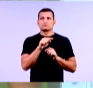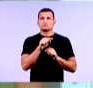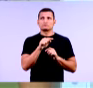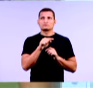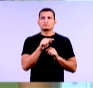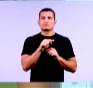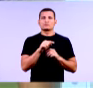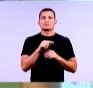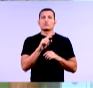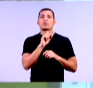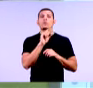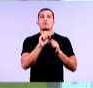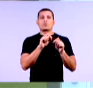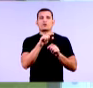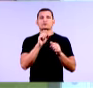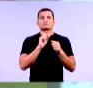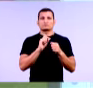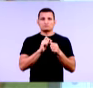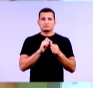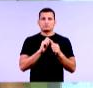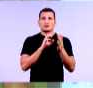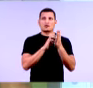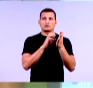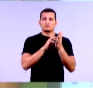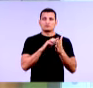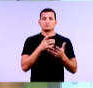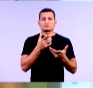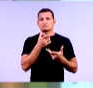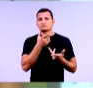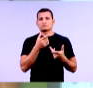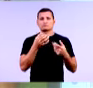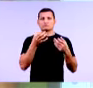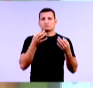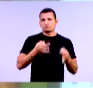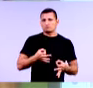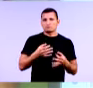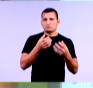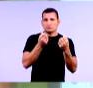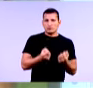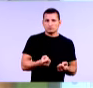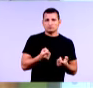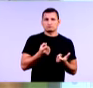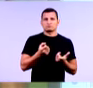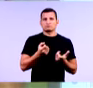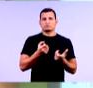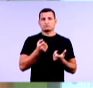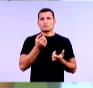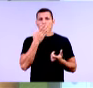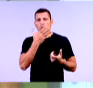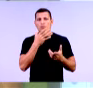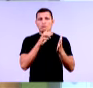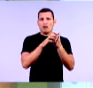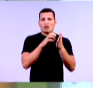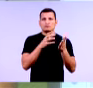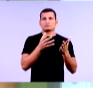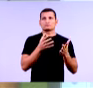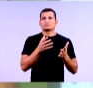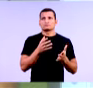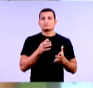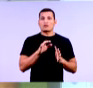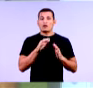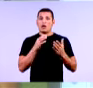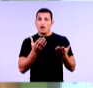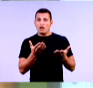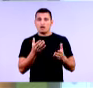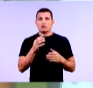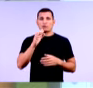e comportamento que ele faz. Característica a gente define, olha, peso, altura e cor, né? Modelo, marca. Agora, comportamento